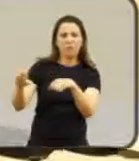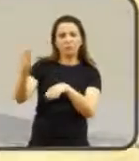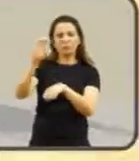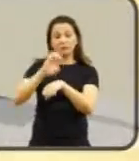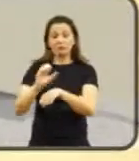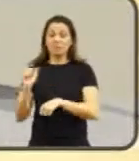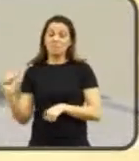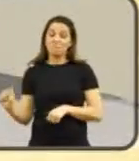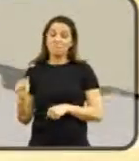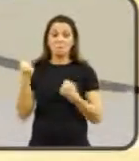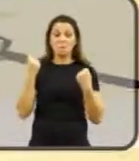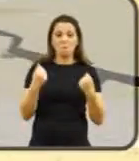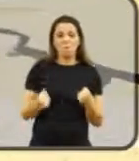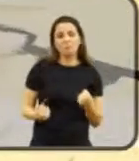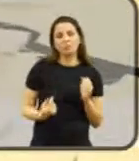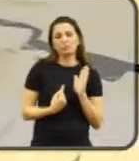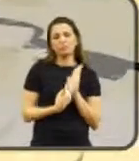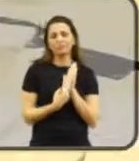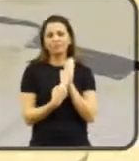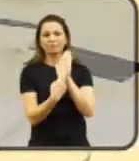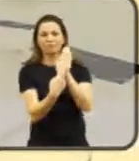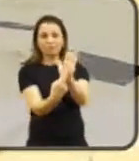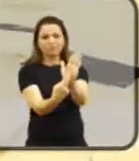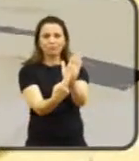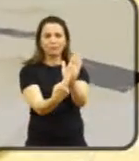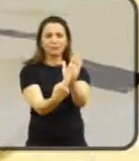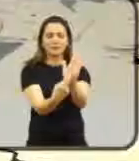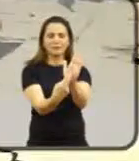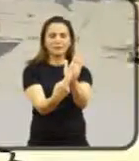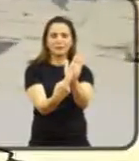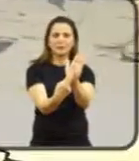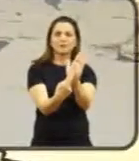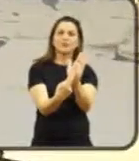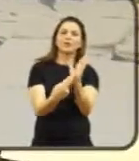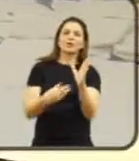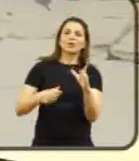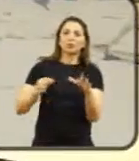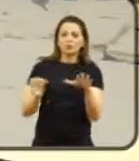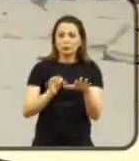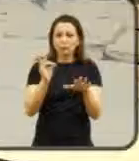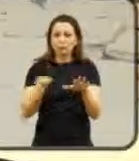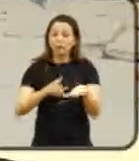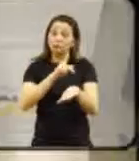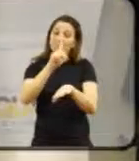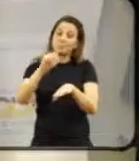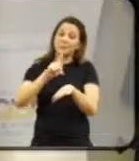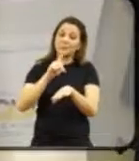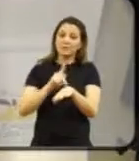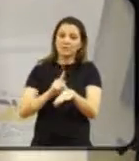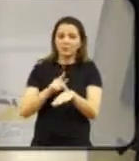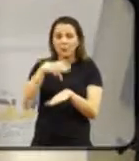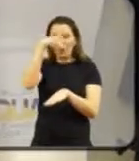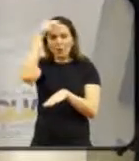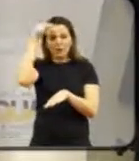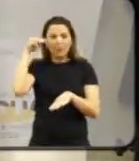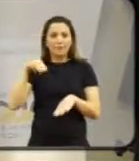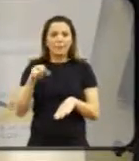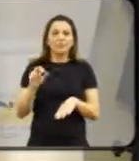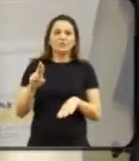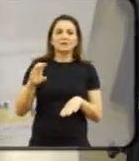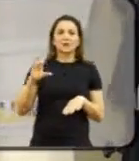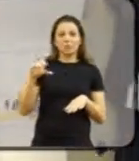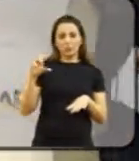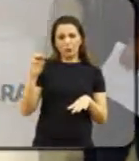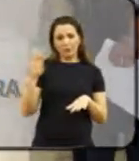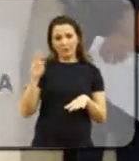E Araraquara pode se tornar, com essa escola, uma referência e polo de costura do país. Para o prefeito Marcelo Barbieri,